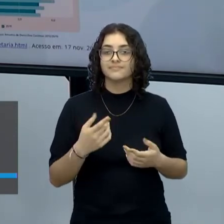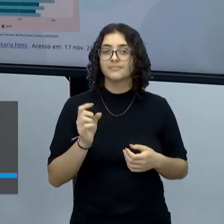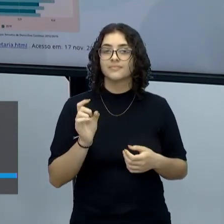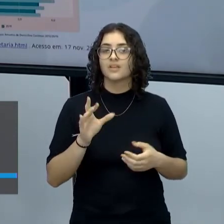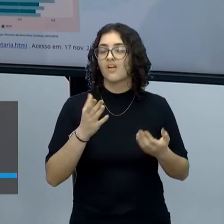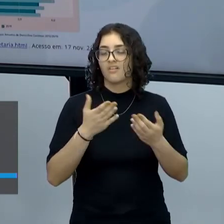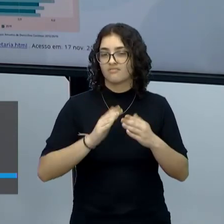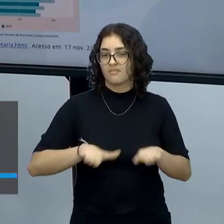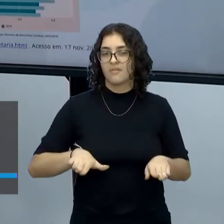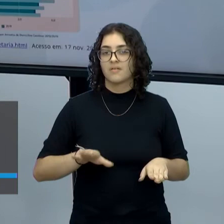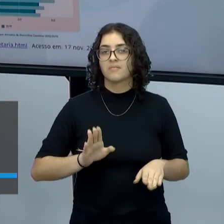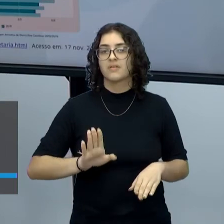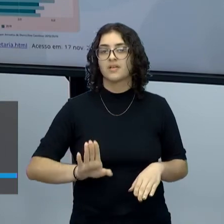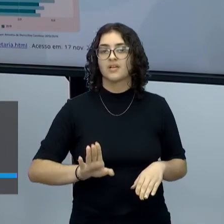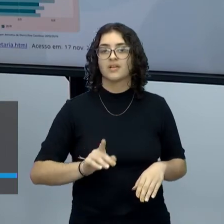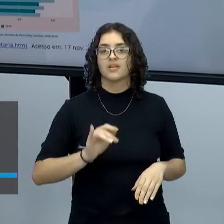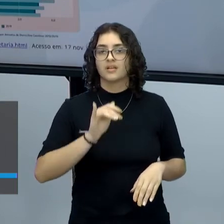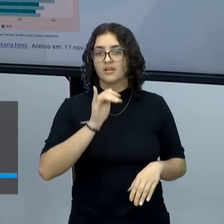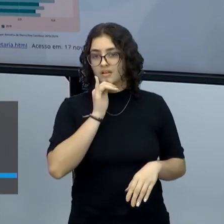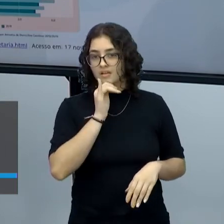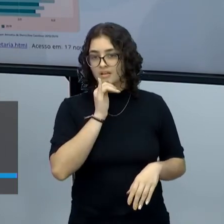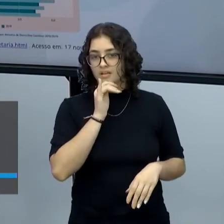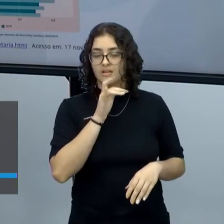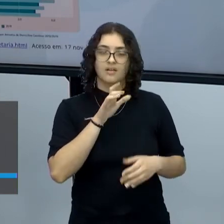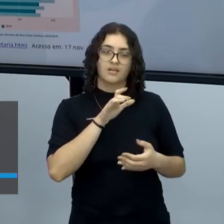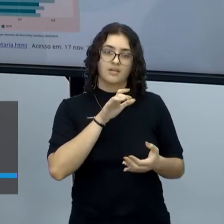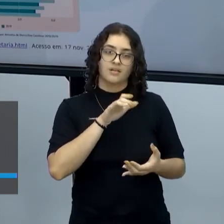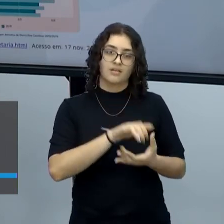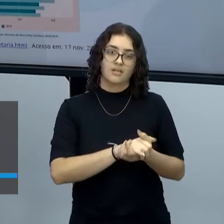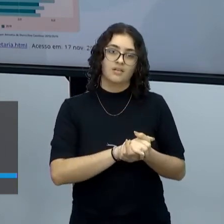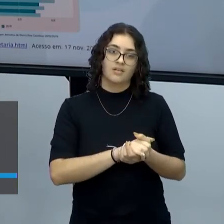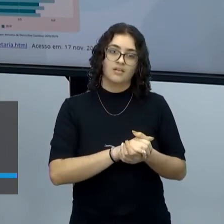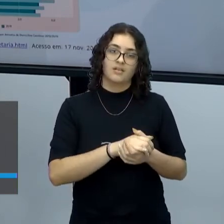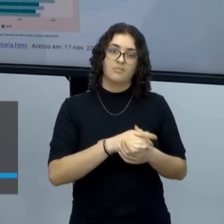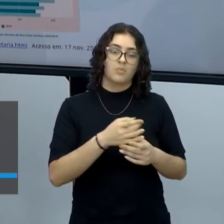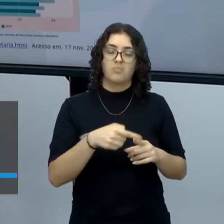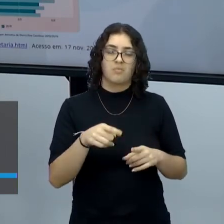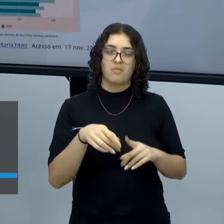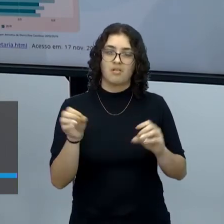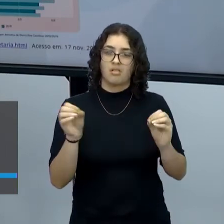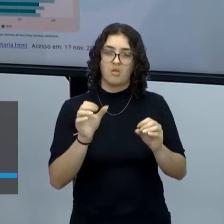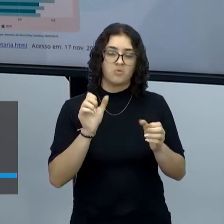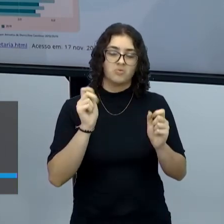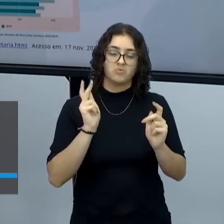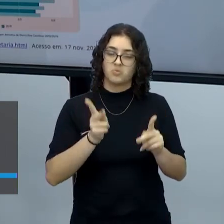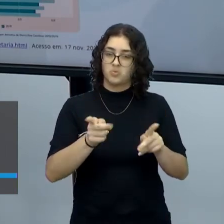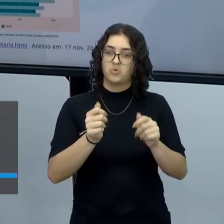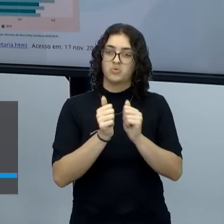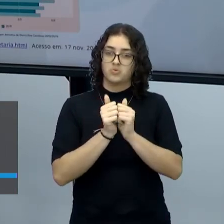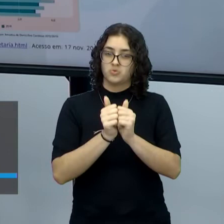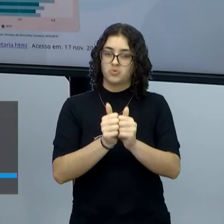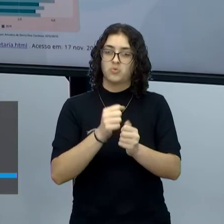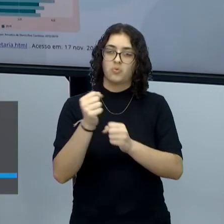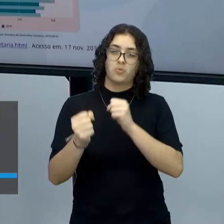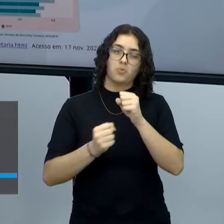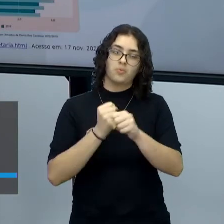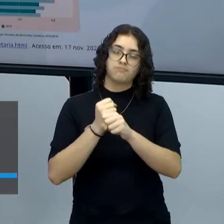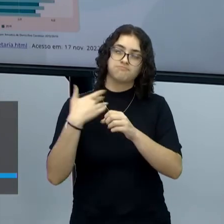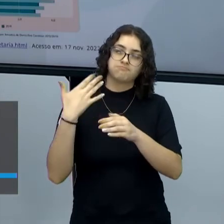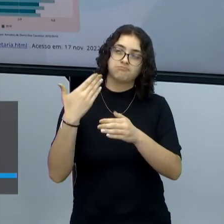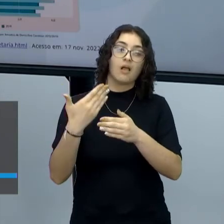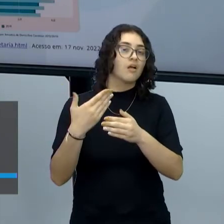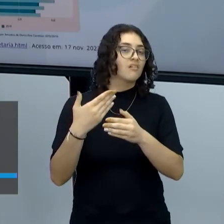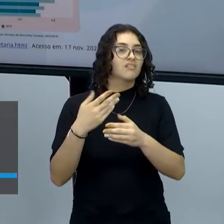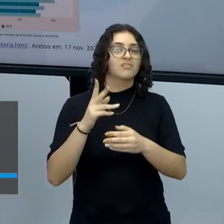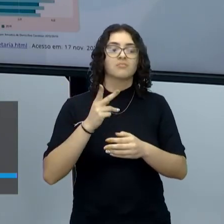questão da separação, mas sim até casais que não tiveram esse problema, estão juntos aí anos e anos e anos, muitas